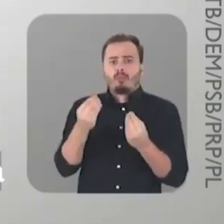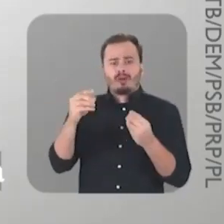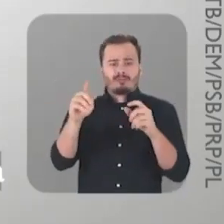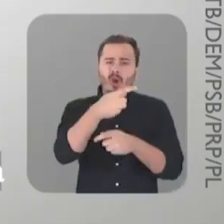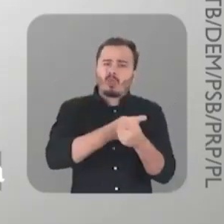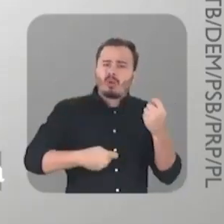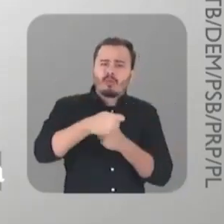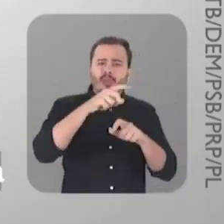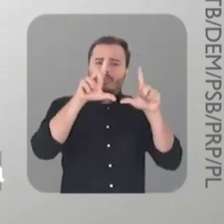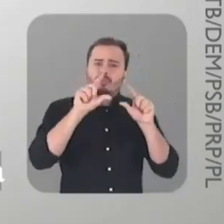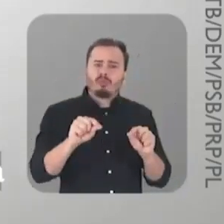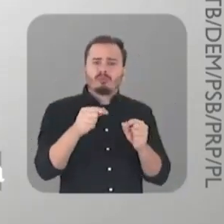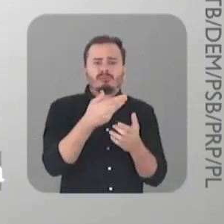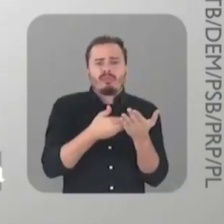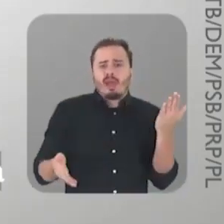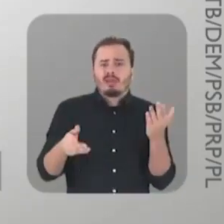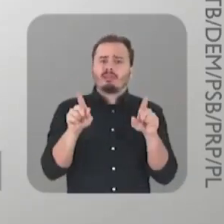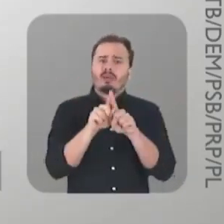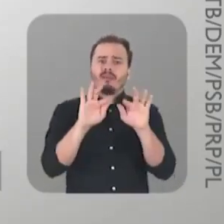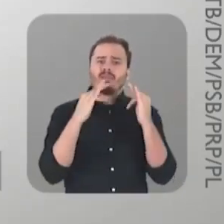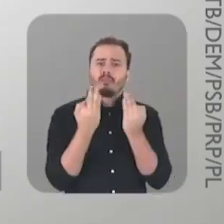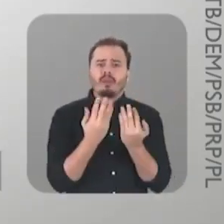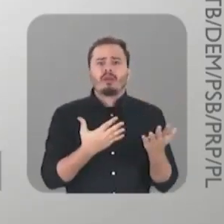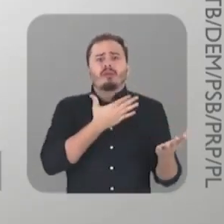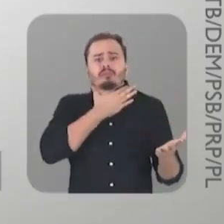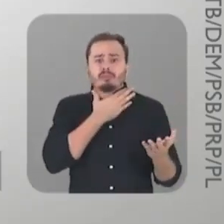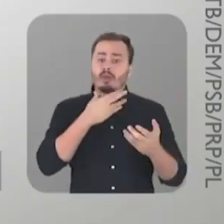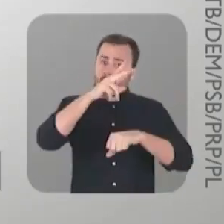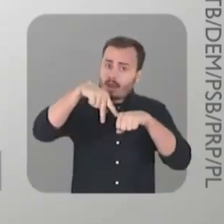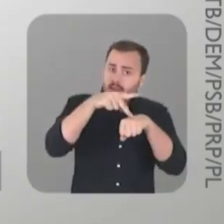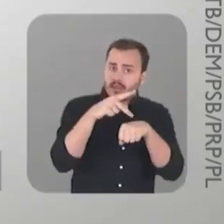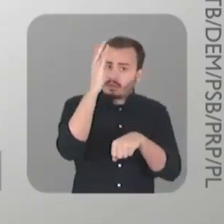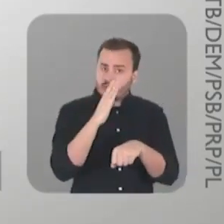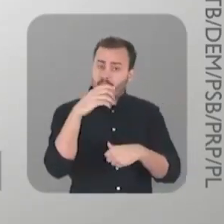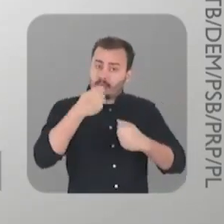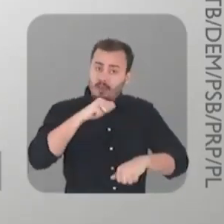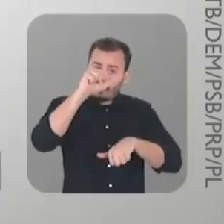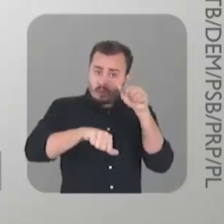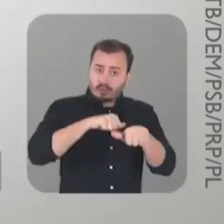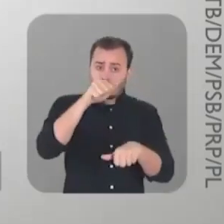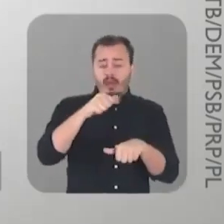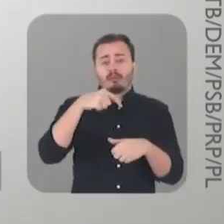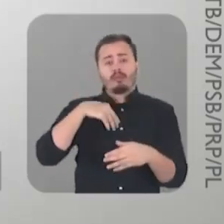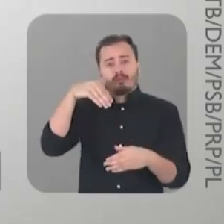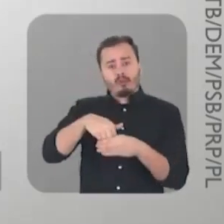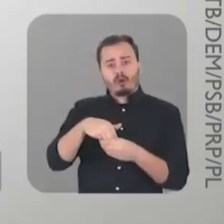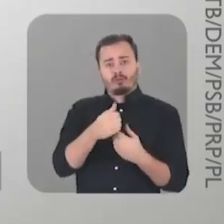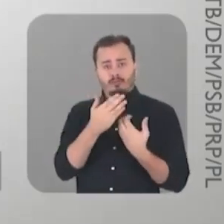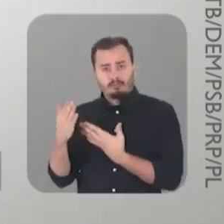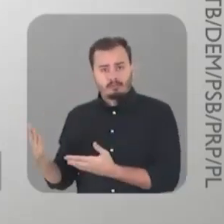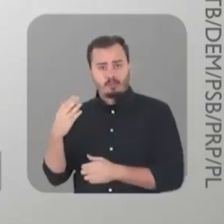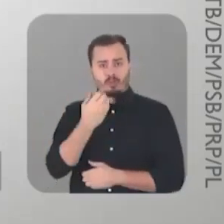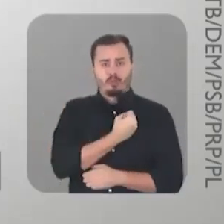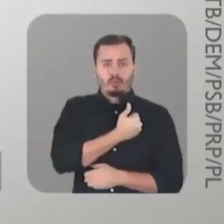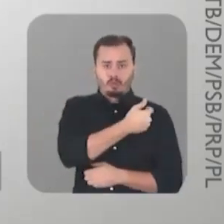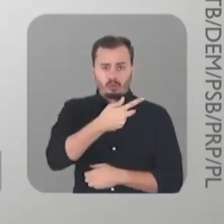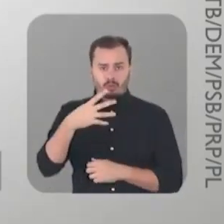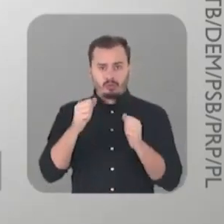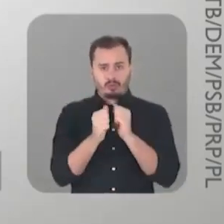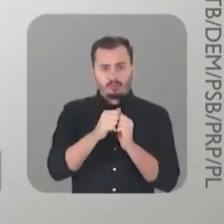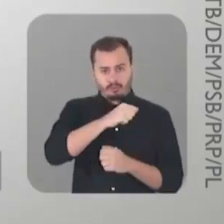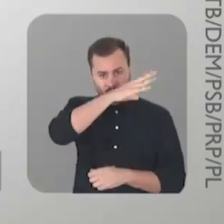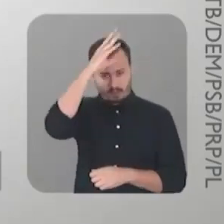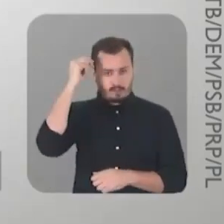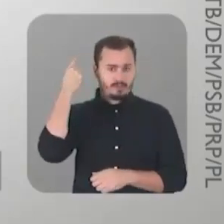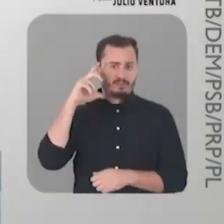de juros altíssimos que paralisam a economia produtiva e endividam as famílias. O Brasil precisa mudar. Para deputado federal, vote André Figueiredo,